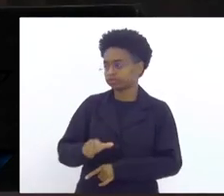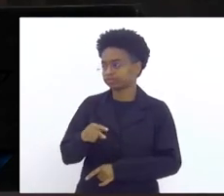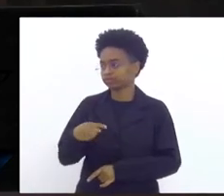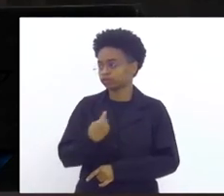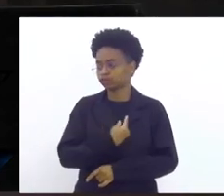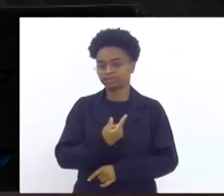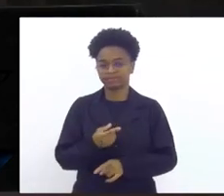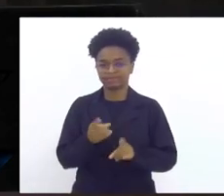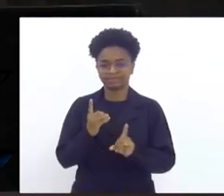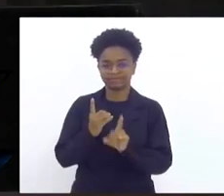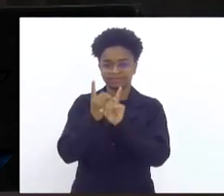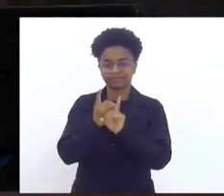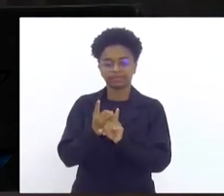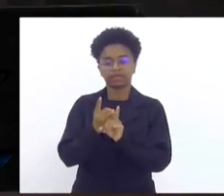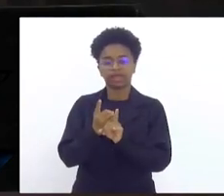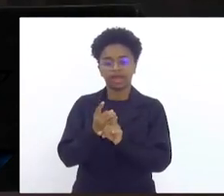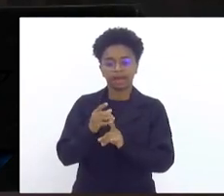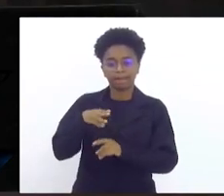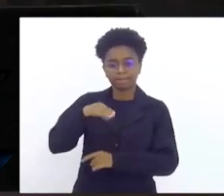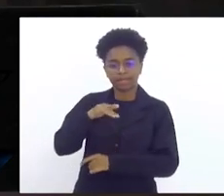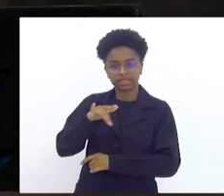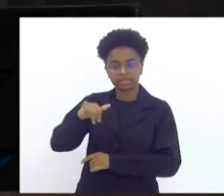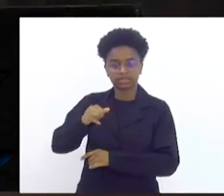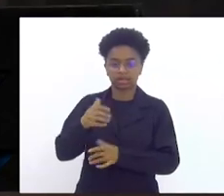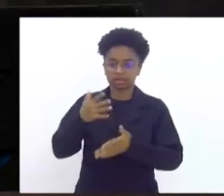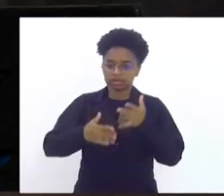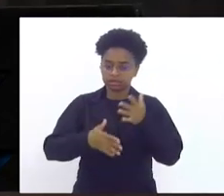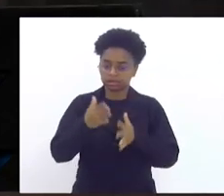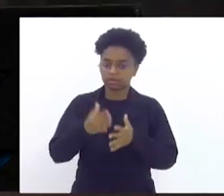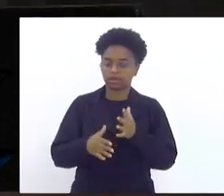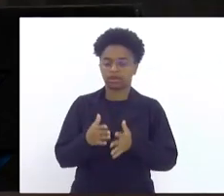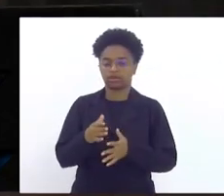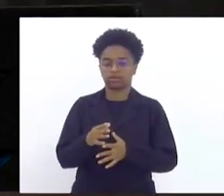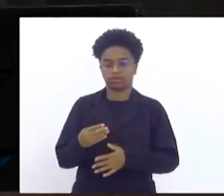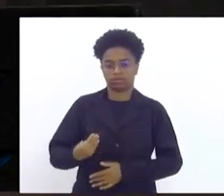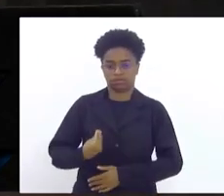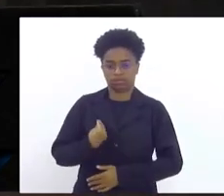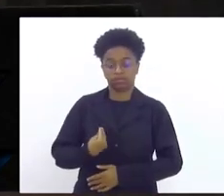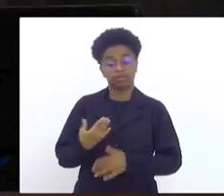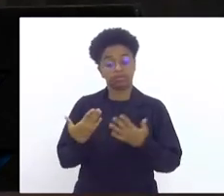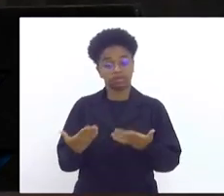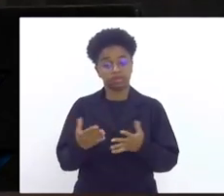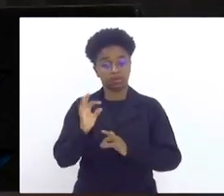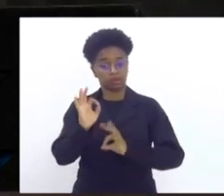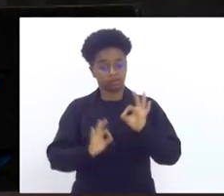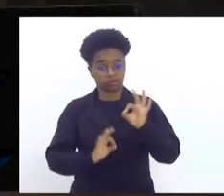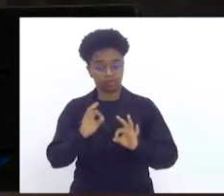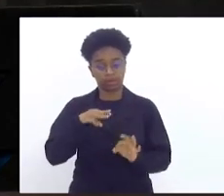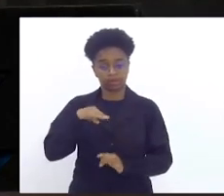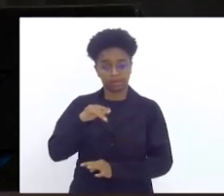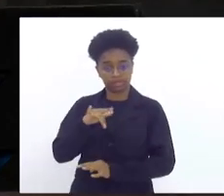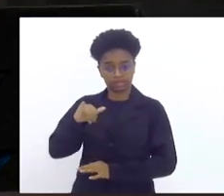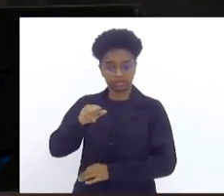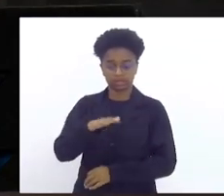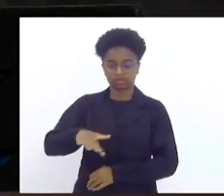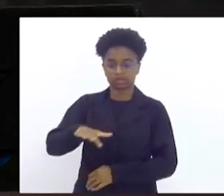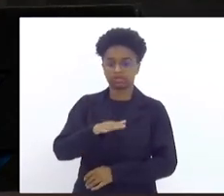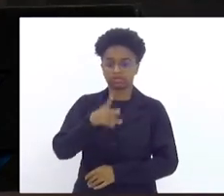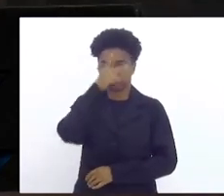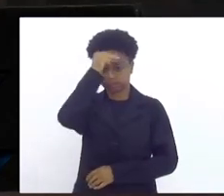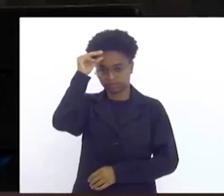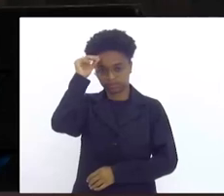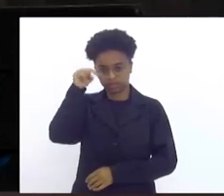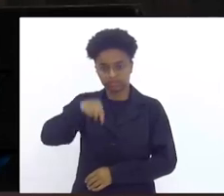outra vez cruzando o caminho desse cachorrinho do presidente montou uma milícia no âmbito da Prefeitura do Rio de Janeiro